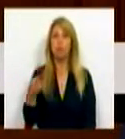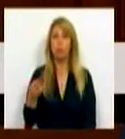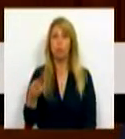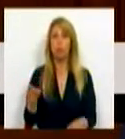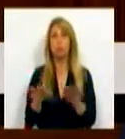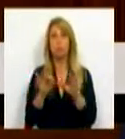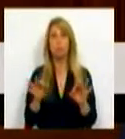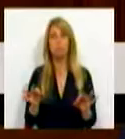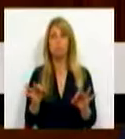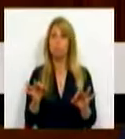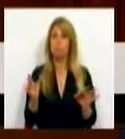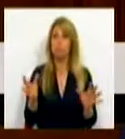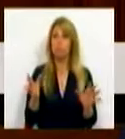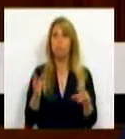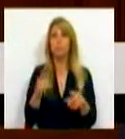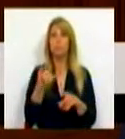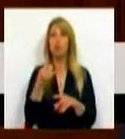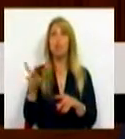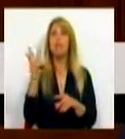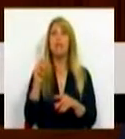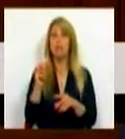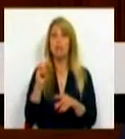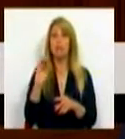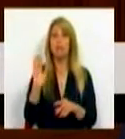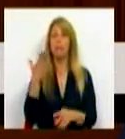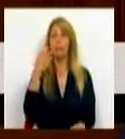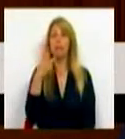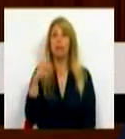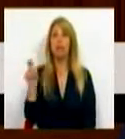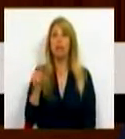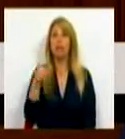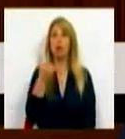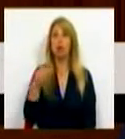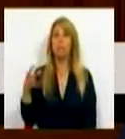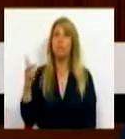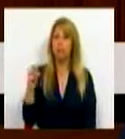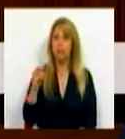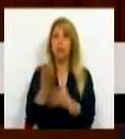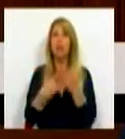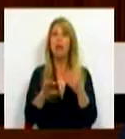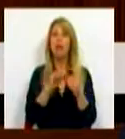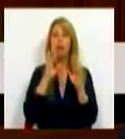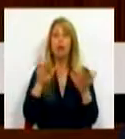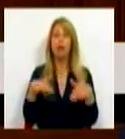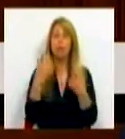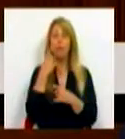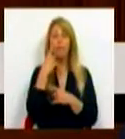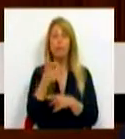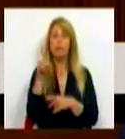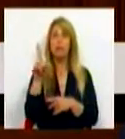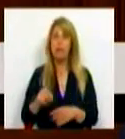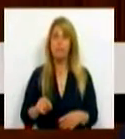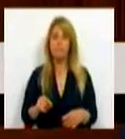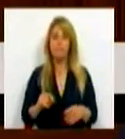conforme oportunamente divulgado, portanto, em 2013, no primeiro trimestre de 2013. Adicionalmente, poderão verificar também